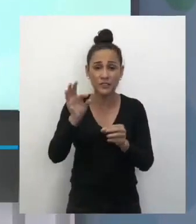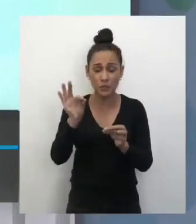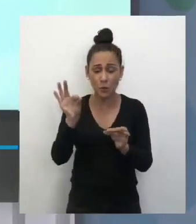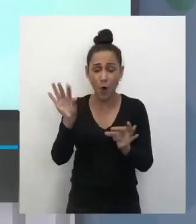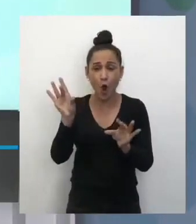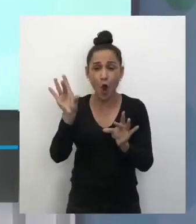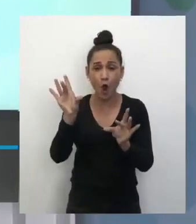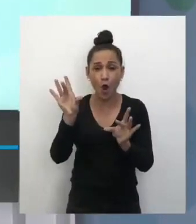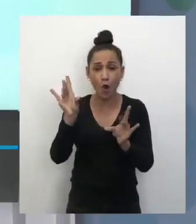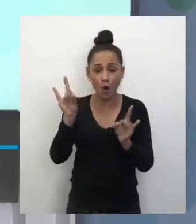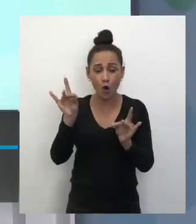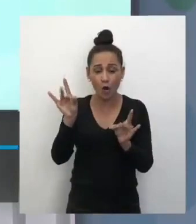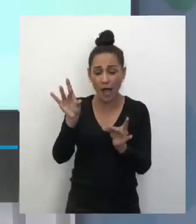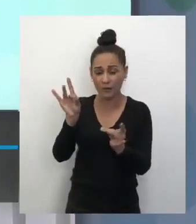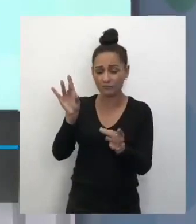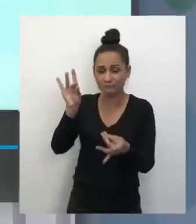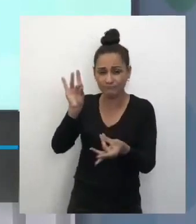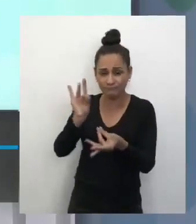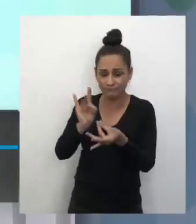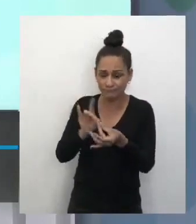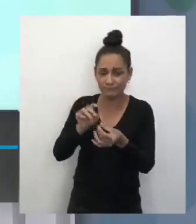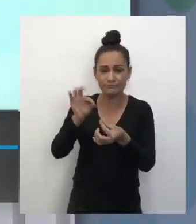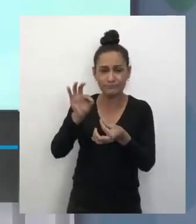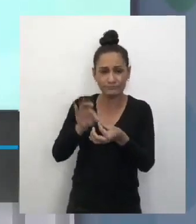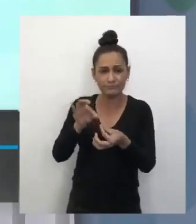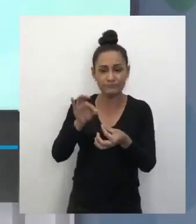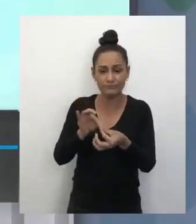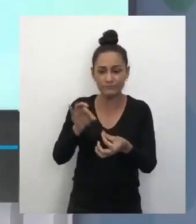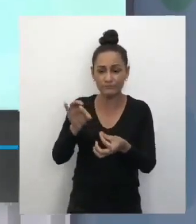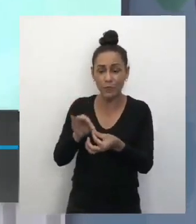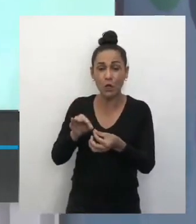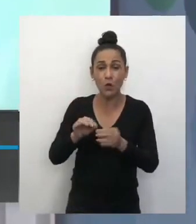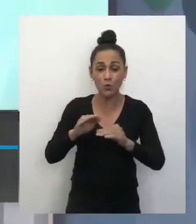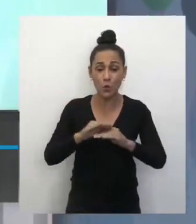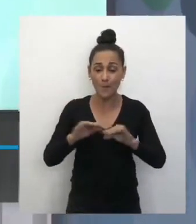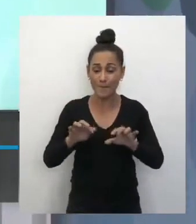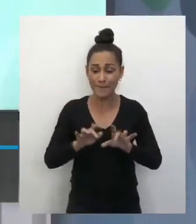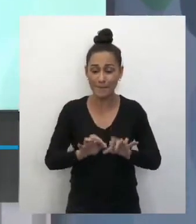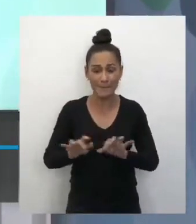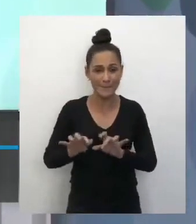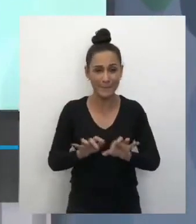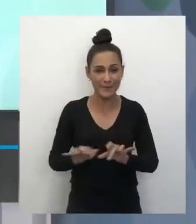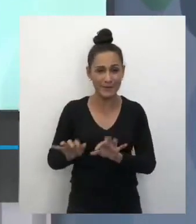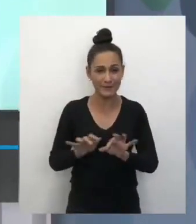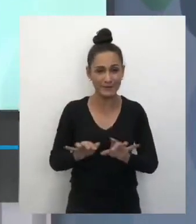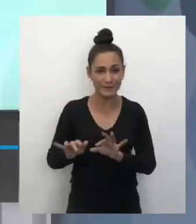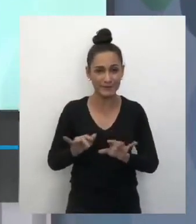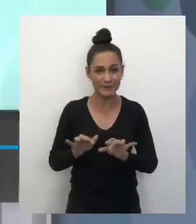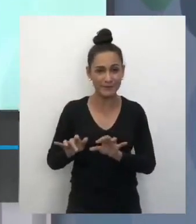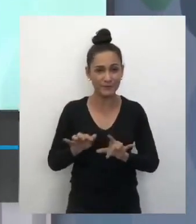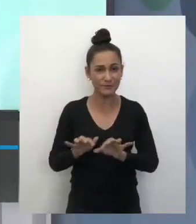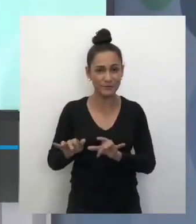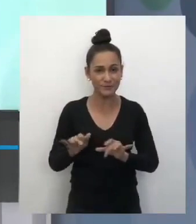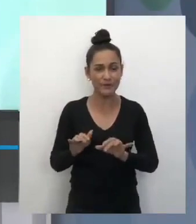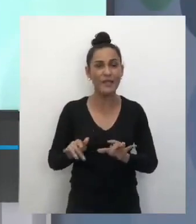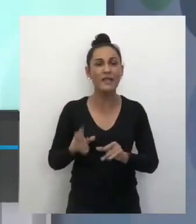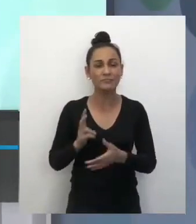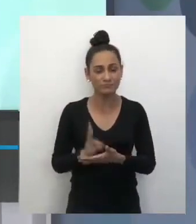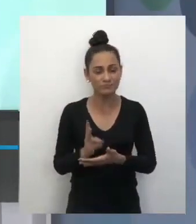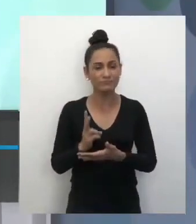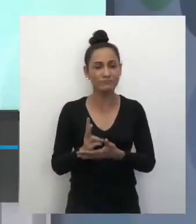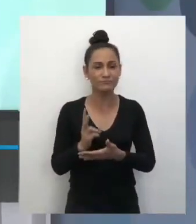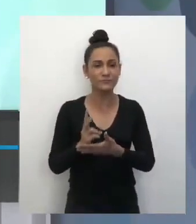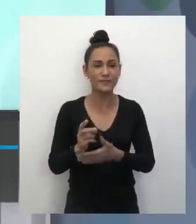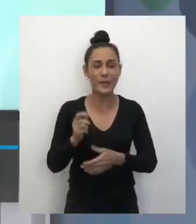né? Prendê-los às cordas de um piano. Então, conforme ele ia tocando as teclas, né? Conforme ele ia tocando o piano, e, né?